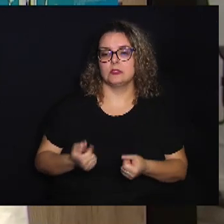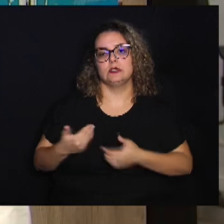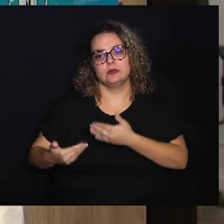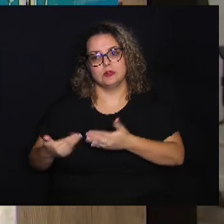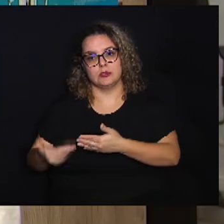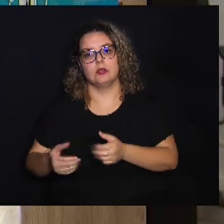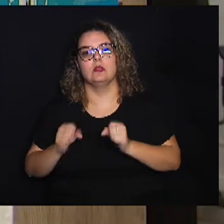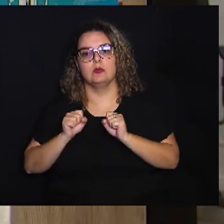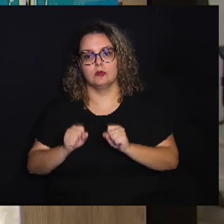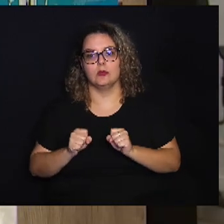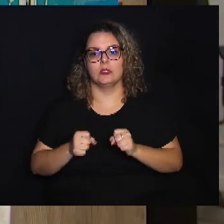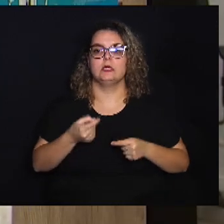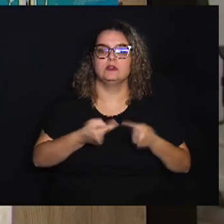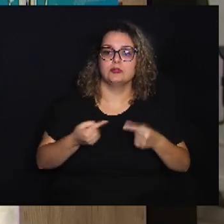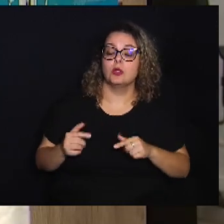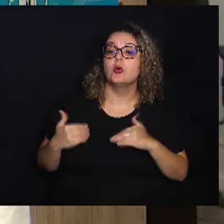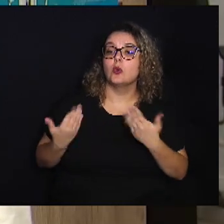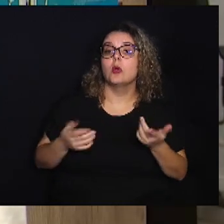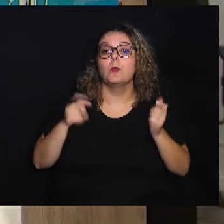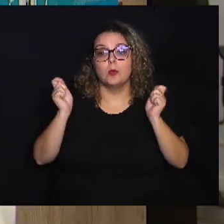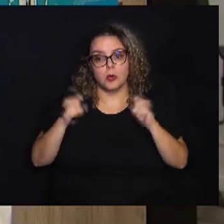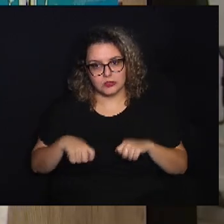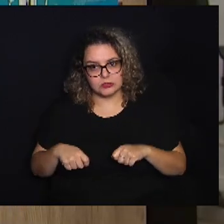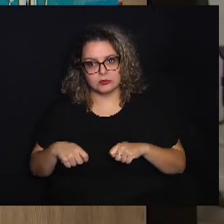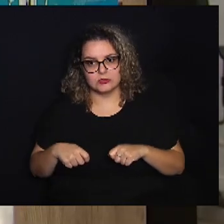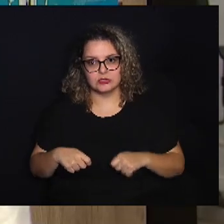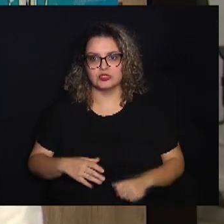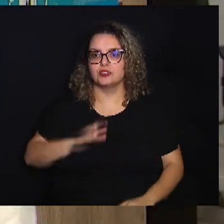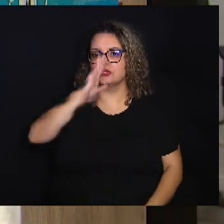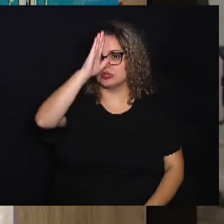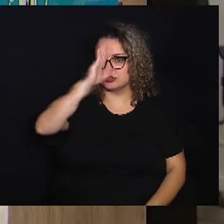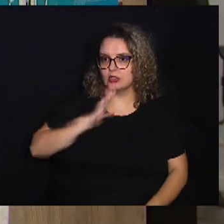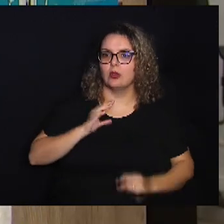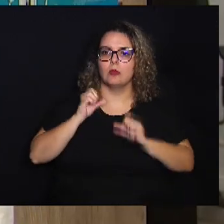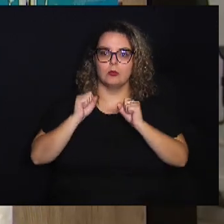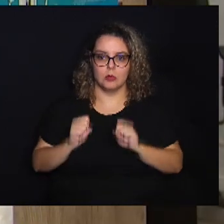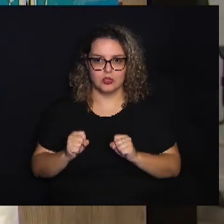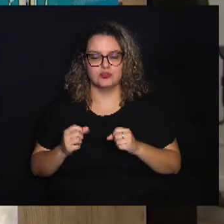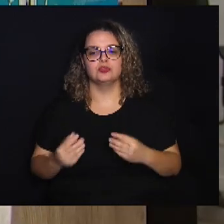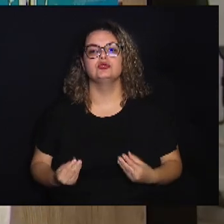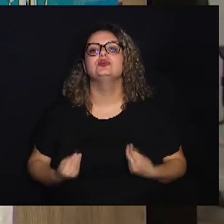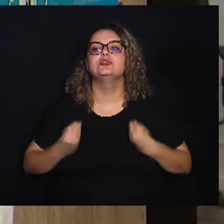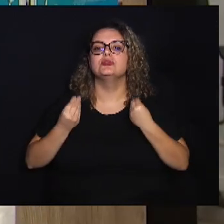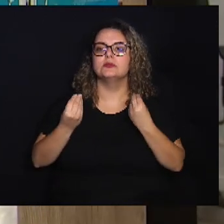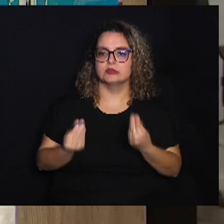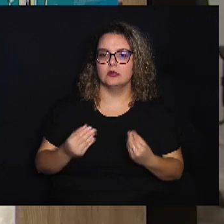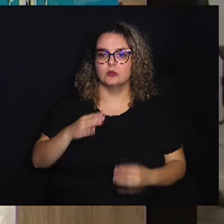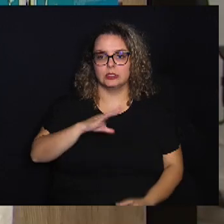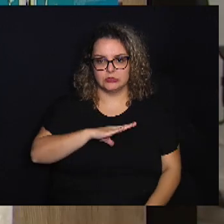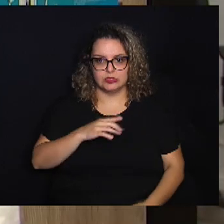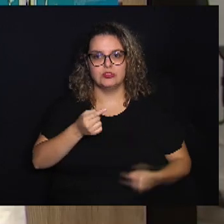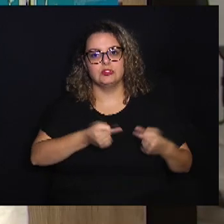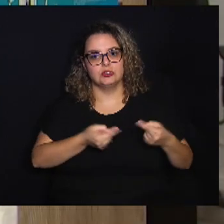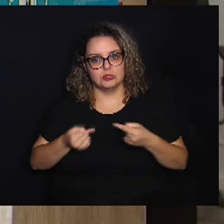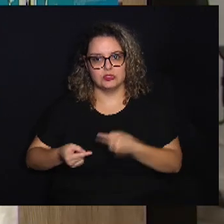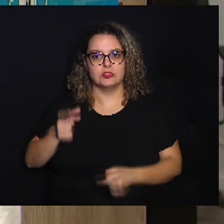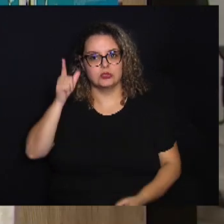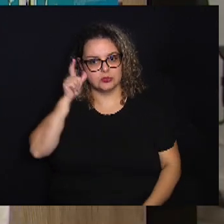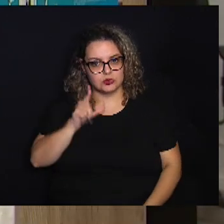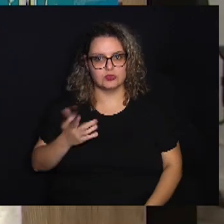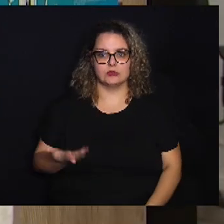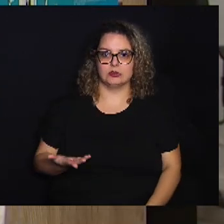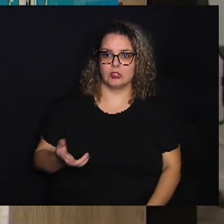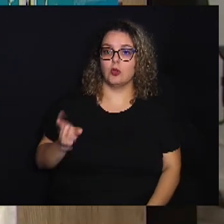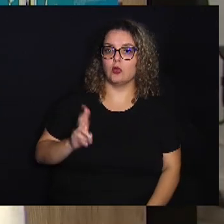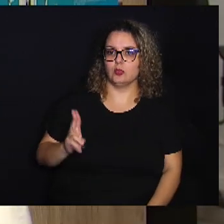poder discutir quais as possibilidades de gratuidades que a gente poderia trazer para o município e também discutir se a gente conseguiria